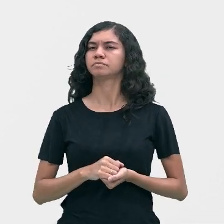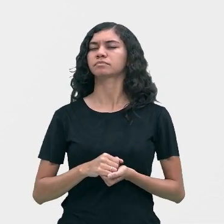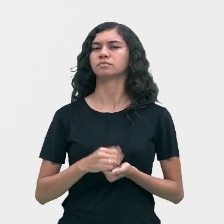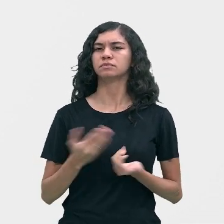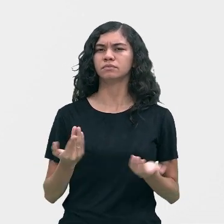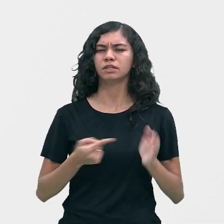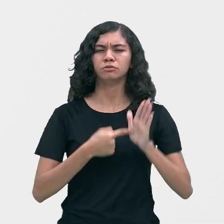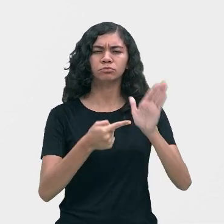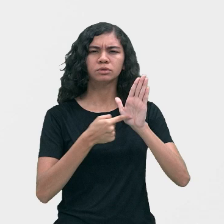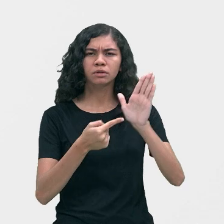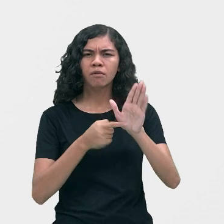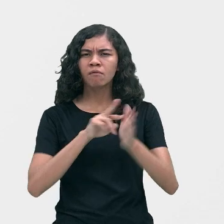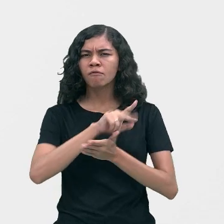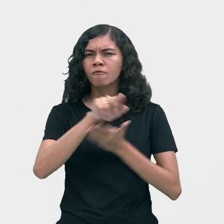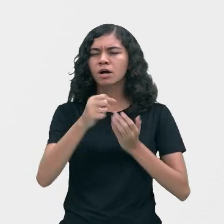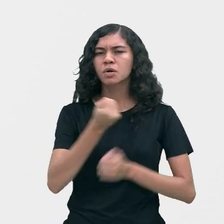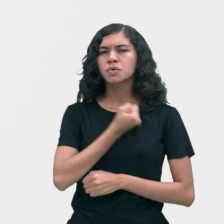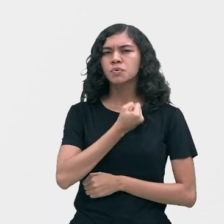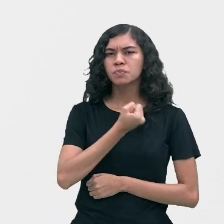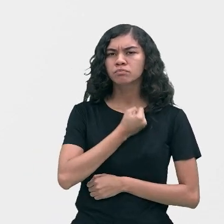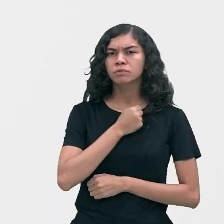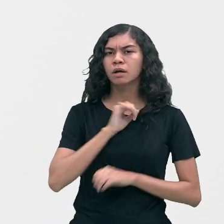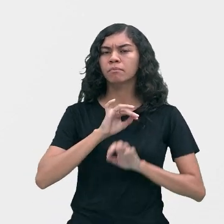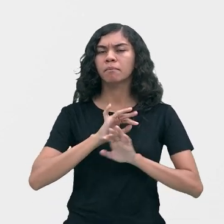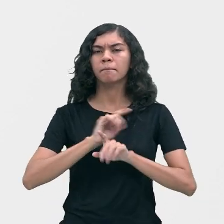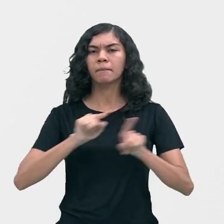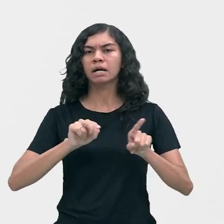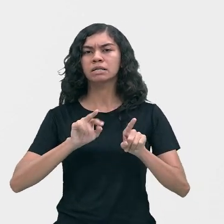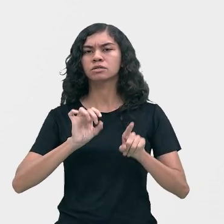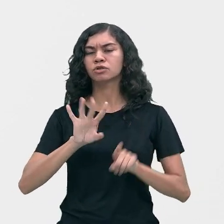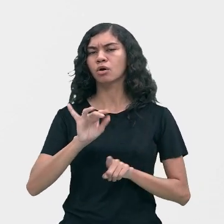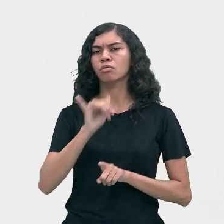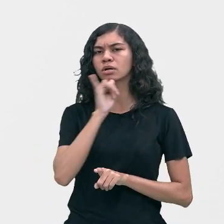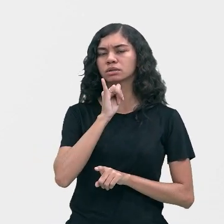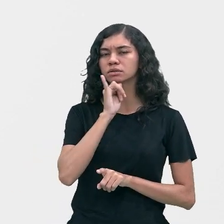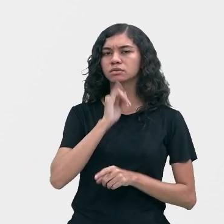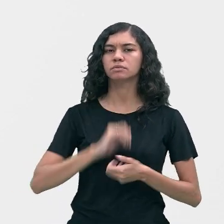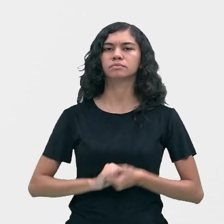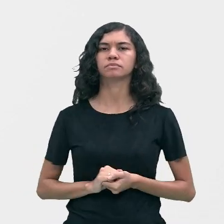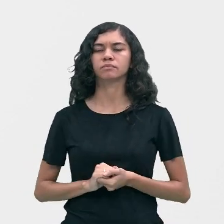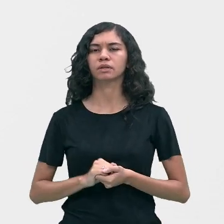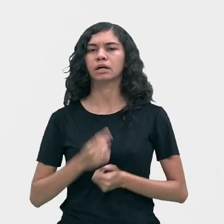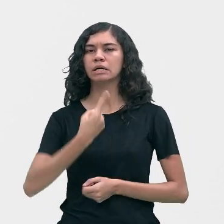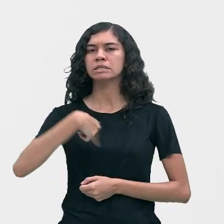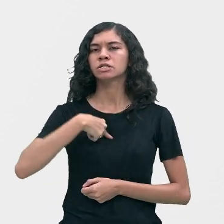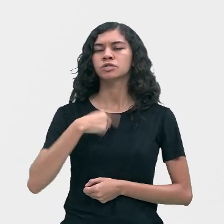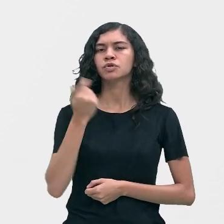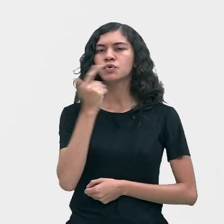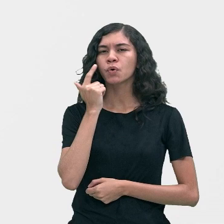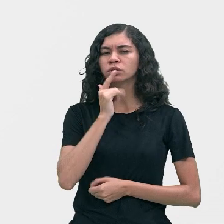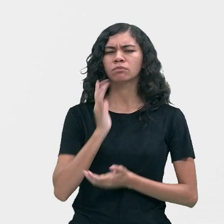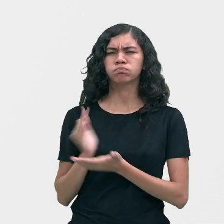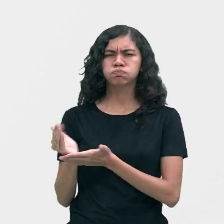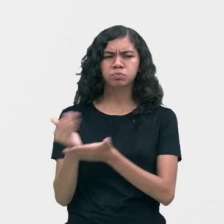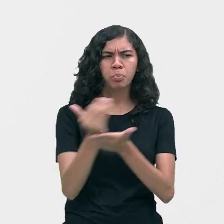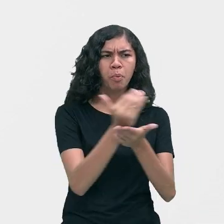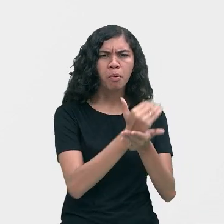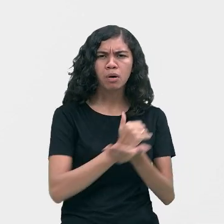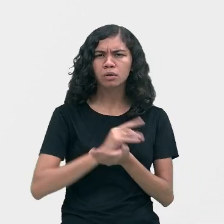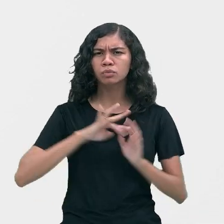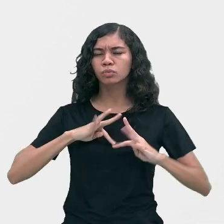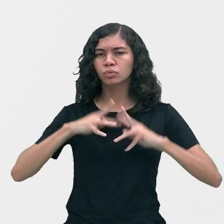são estimativas, porque há uma enorme biodiversidade. A gente não conseguimos catalogar todos os tipos de aves,